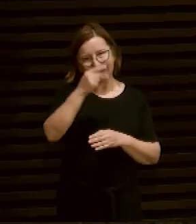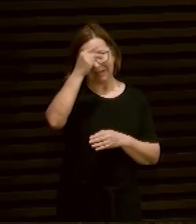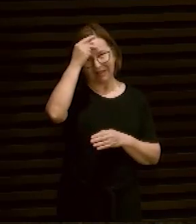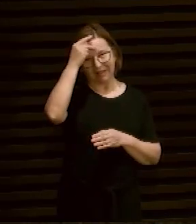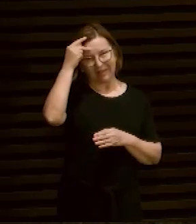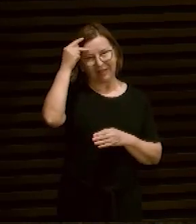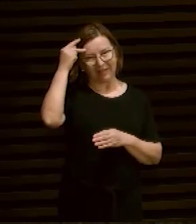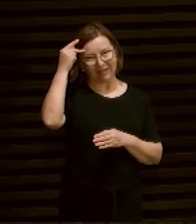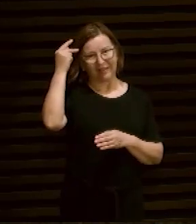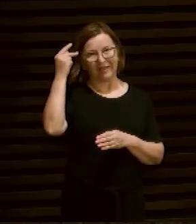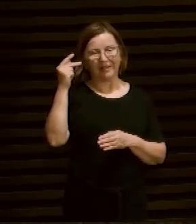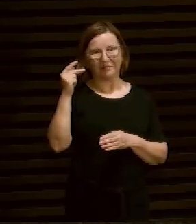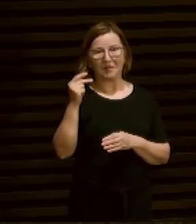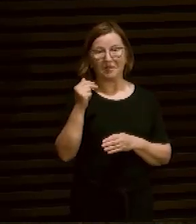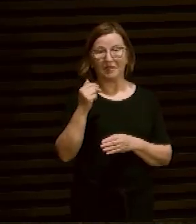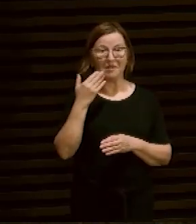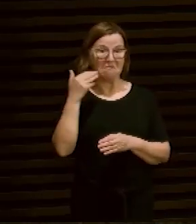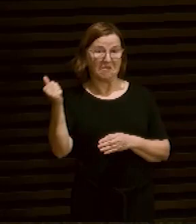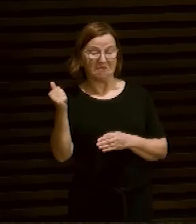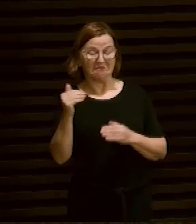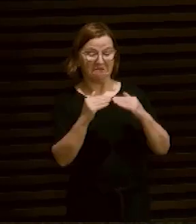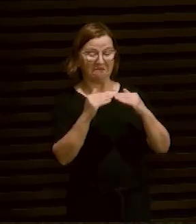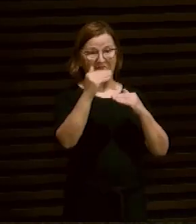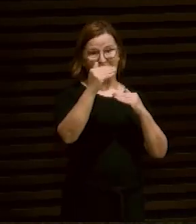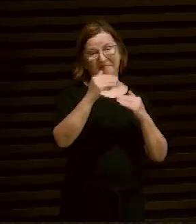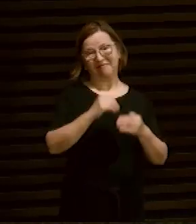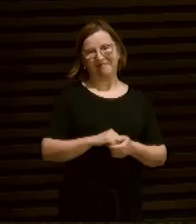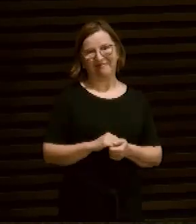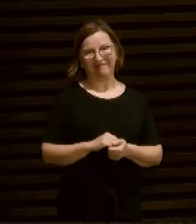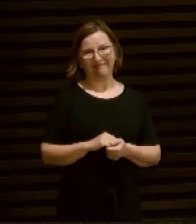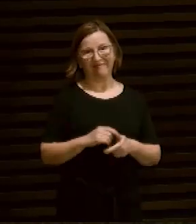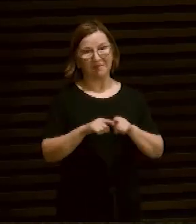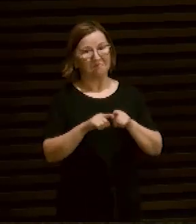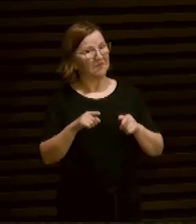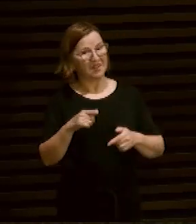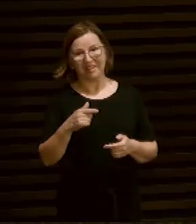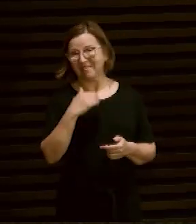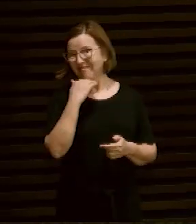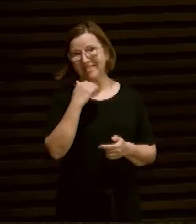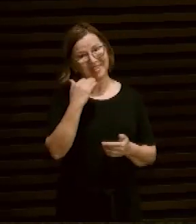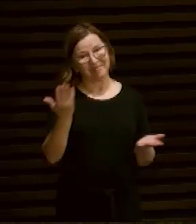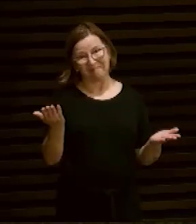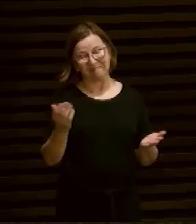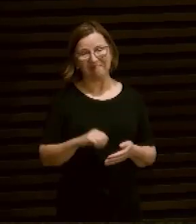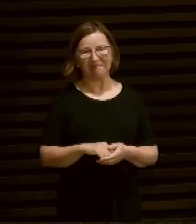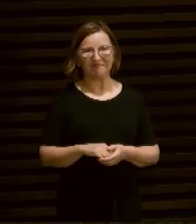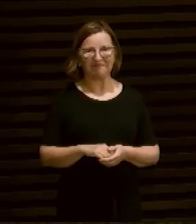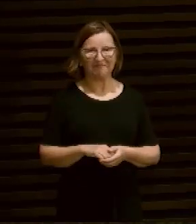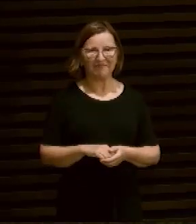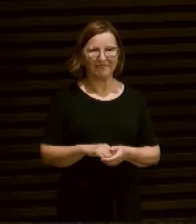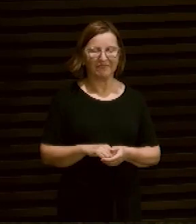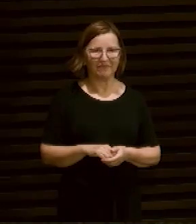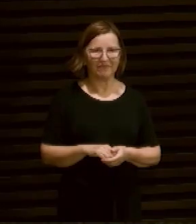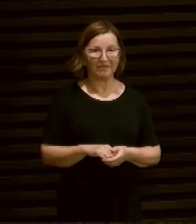procurando no outro herói, e é barro, é caído,